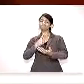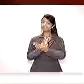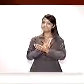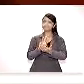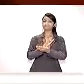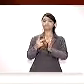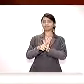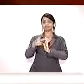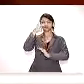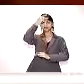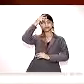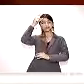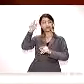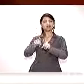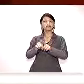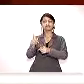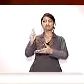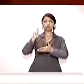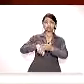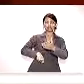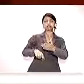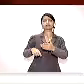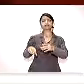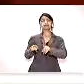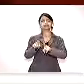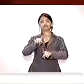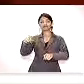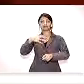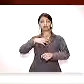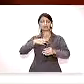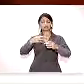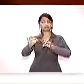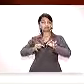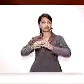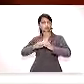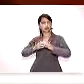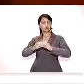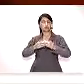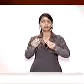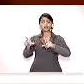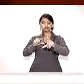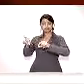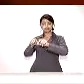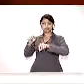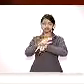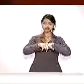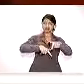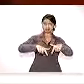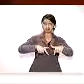Municipalidade a contratação e a burla a realização de concurso público para a seleção de pessoal o